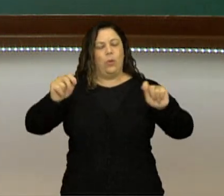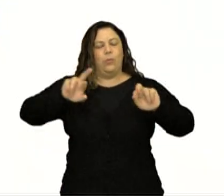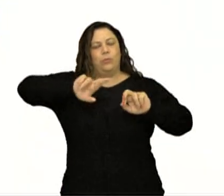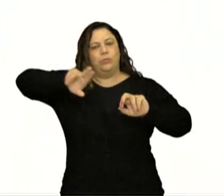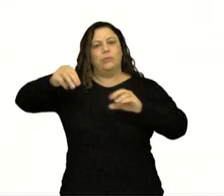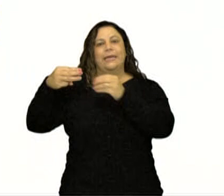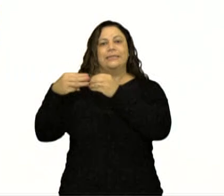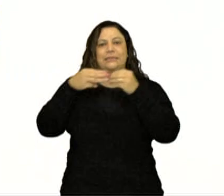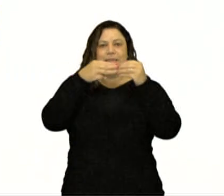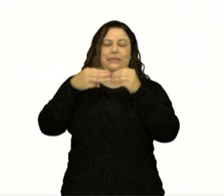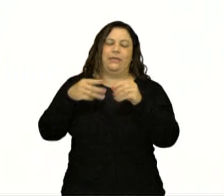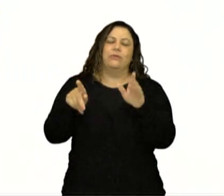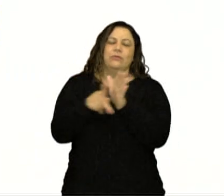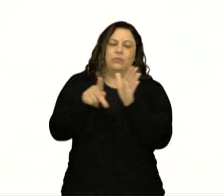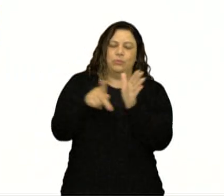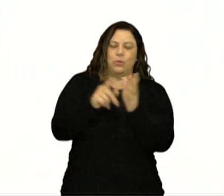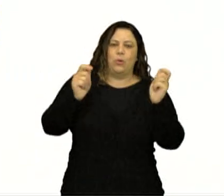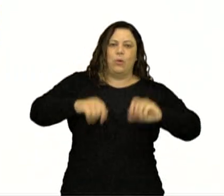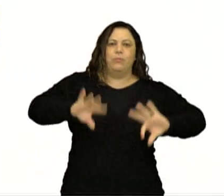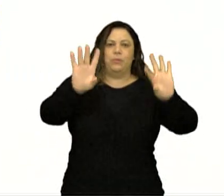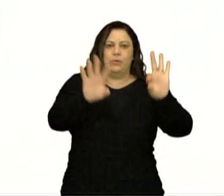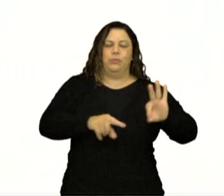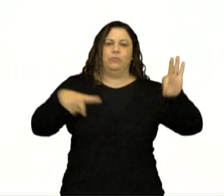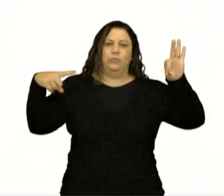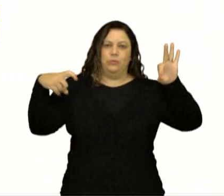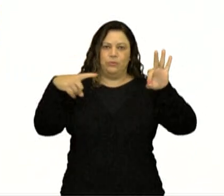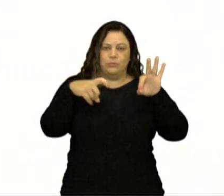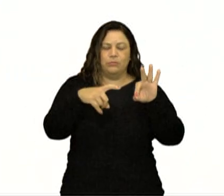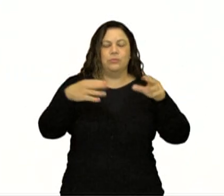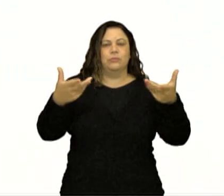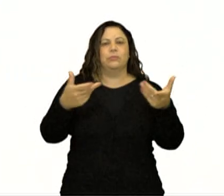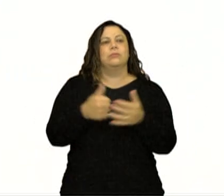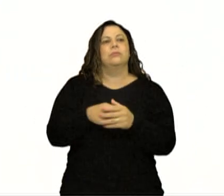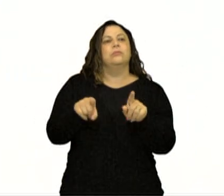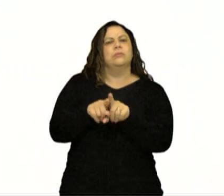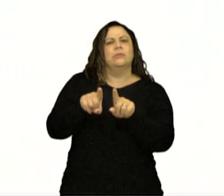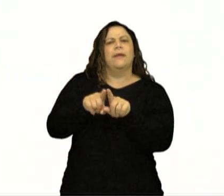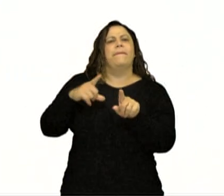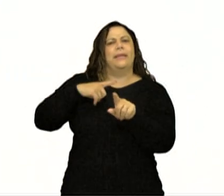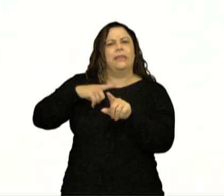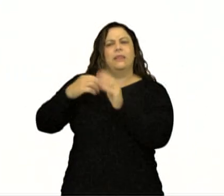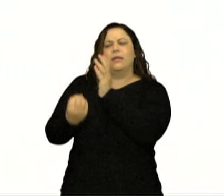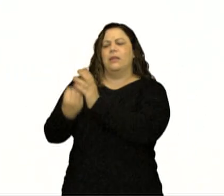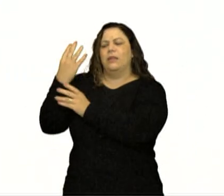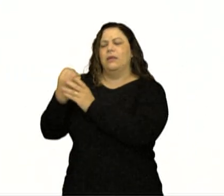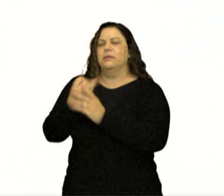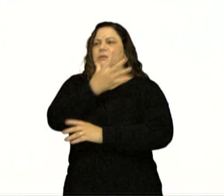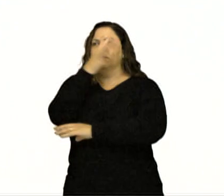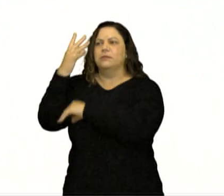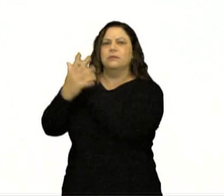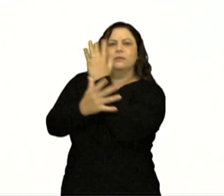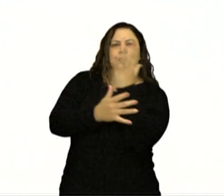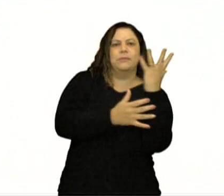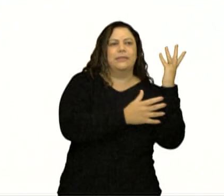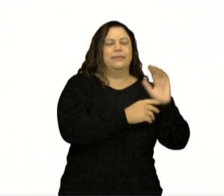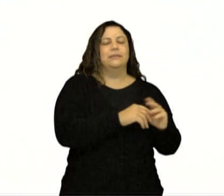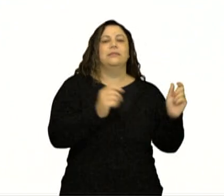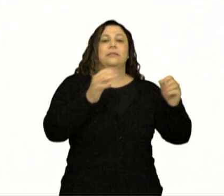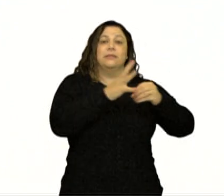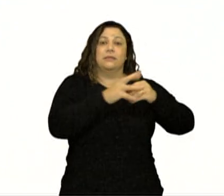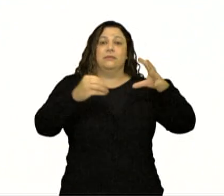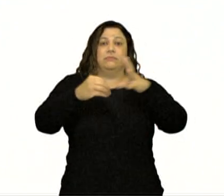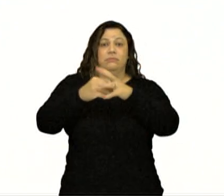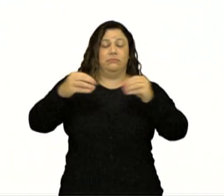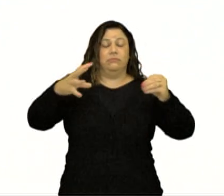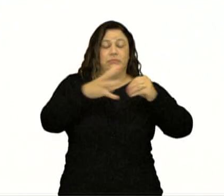células sexuais também. Também está envolvida na produção de esporos em algumas plantas. Tá? A divisão celular ela pode ser equacional, ou